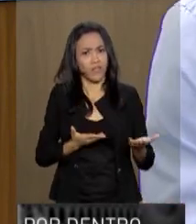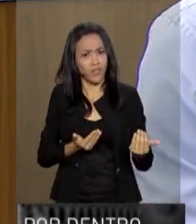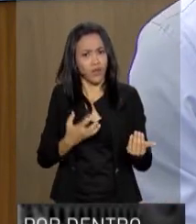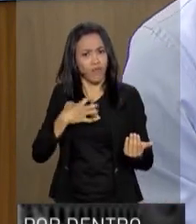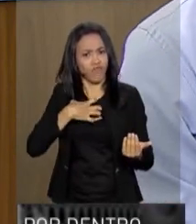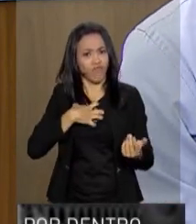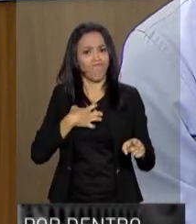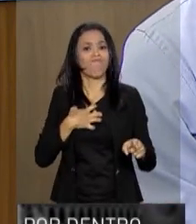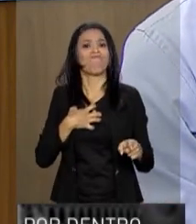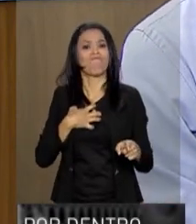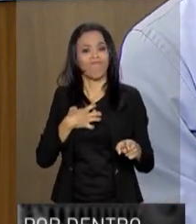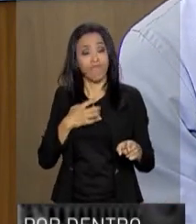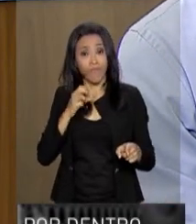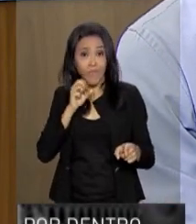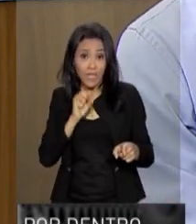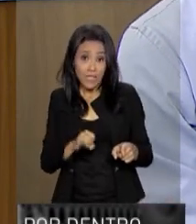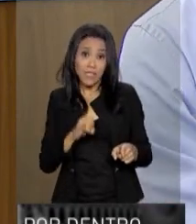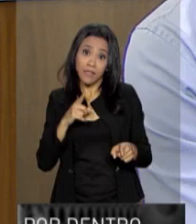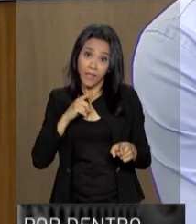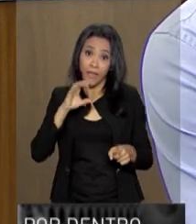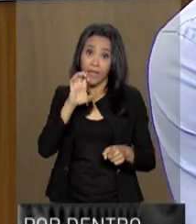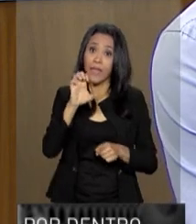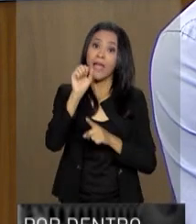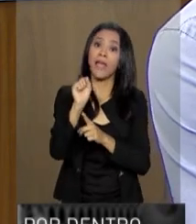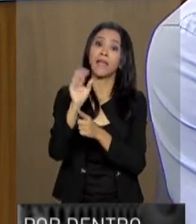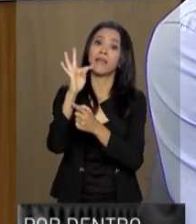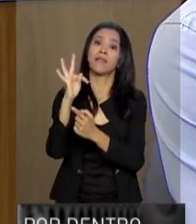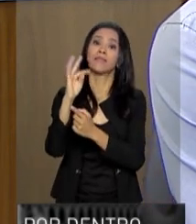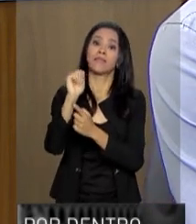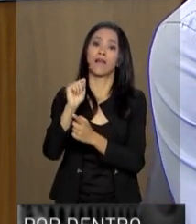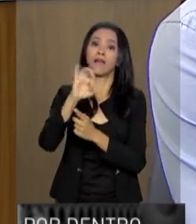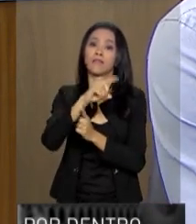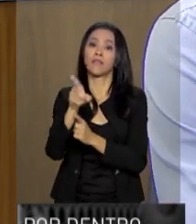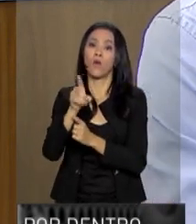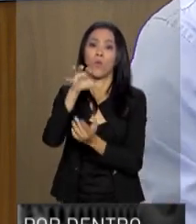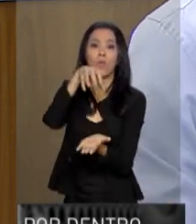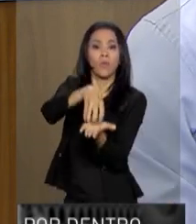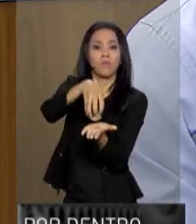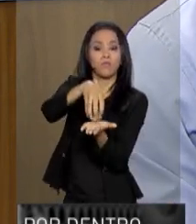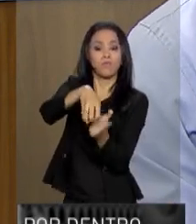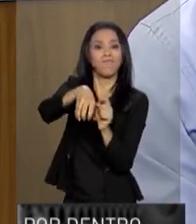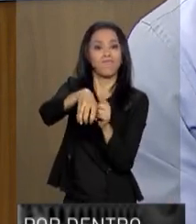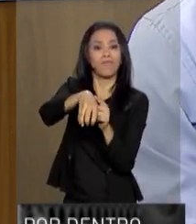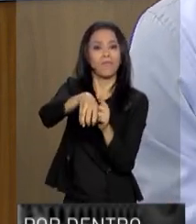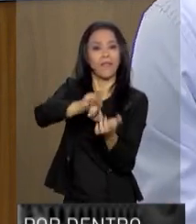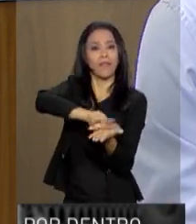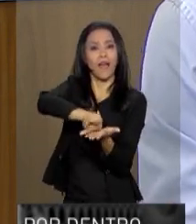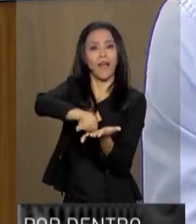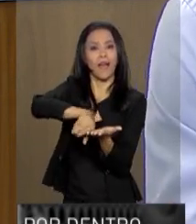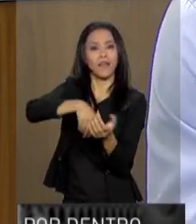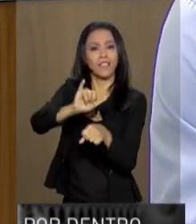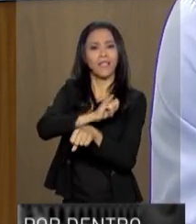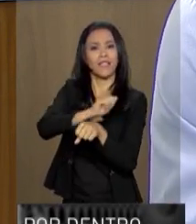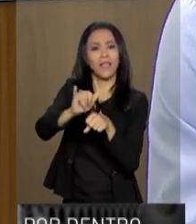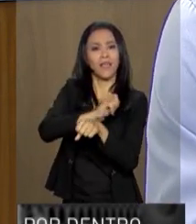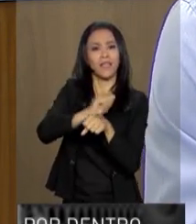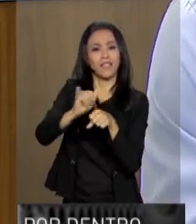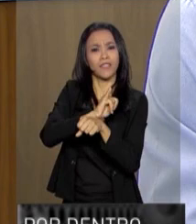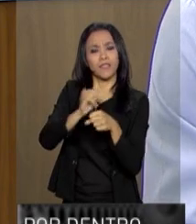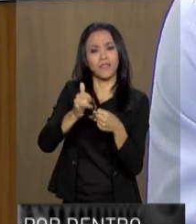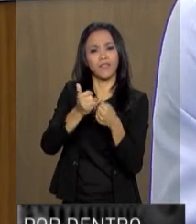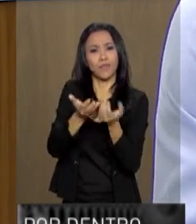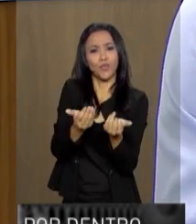citei os estações juventudes que há cinco anos não tinha nenhuma linha de financiamento e que nós estaremos